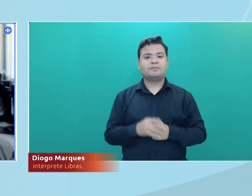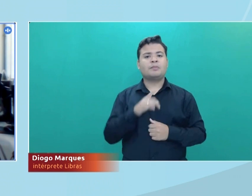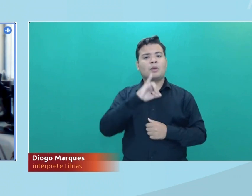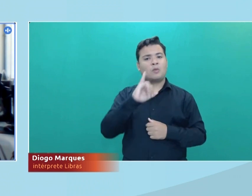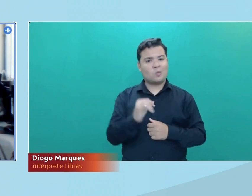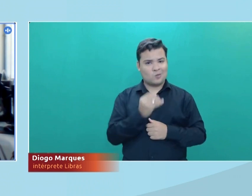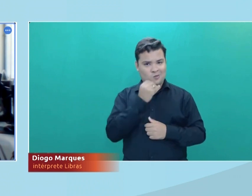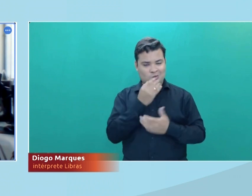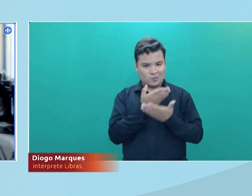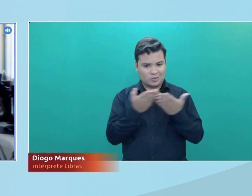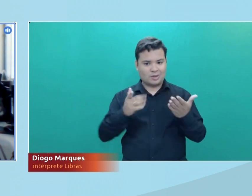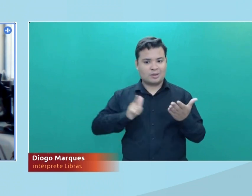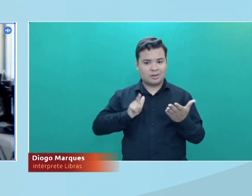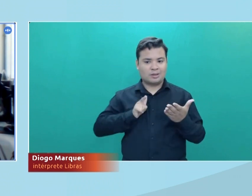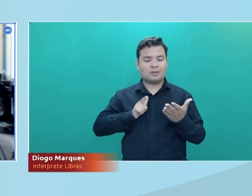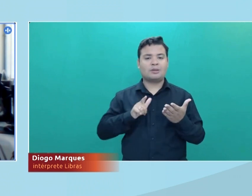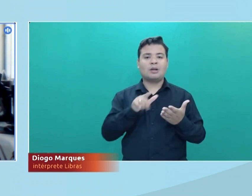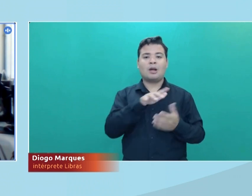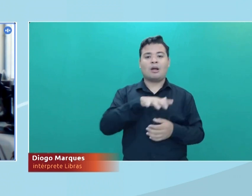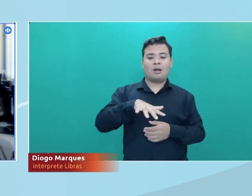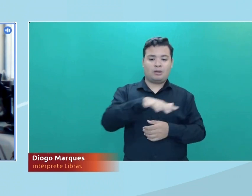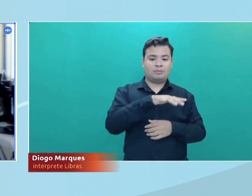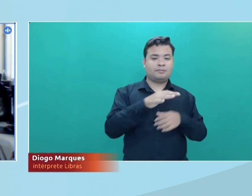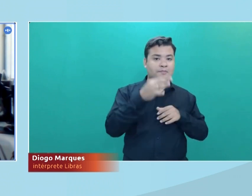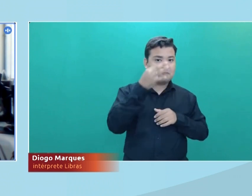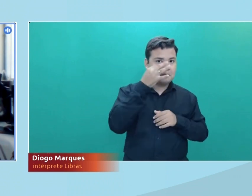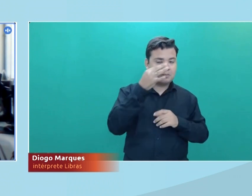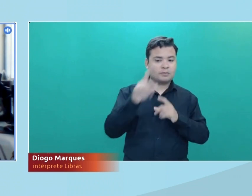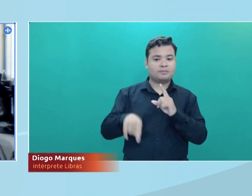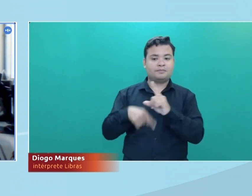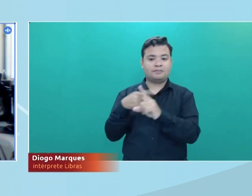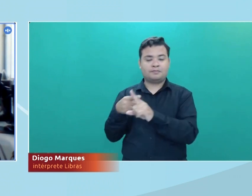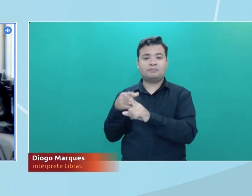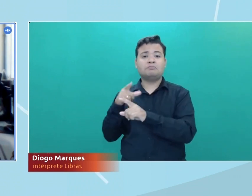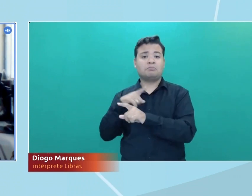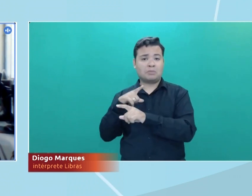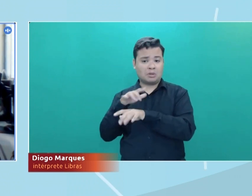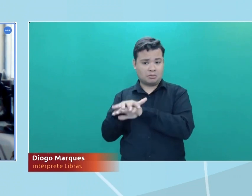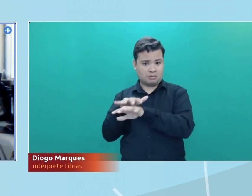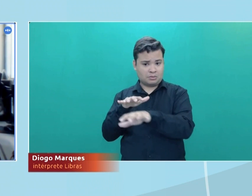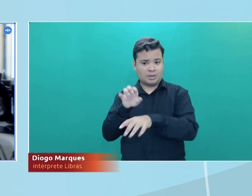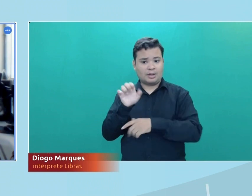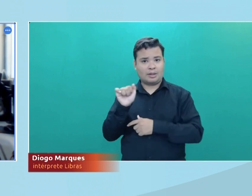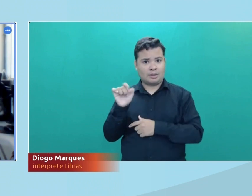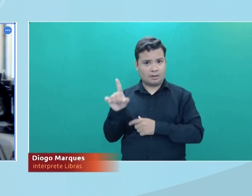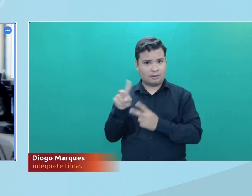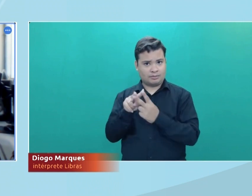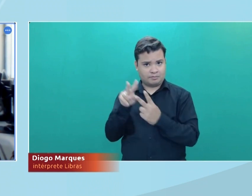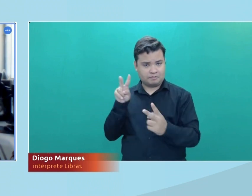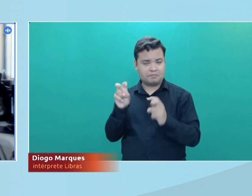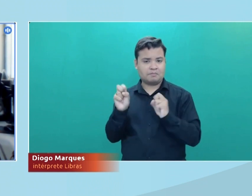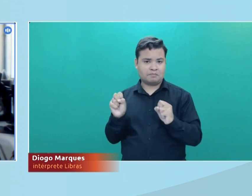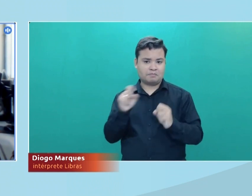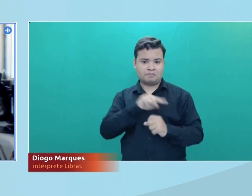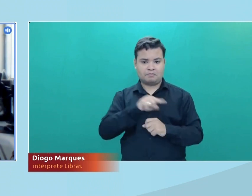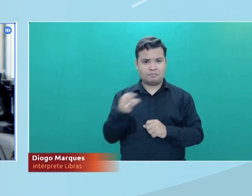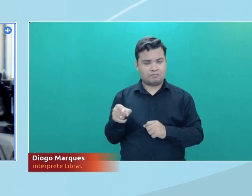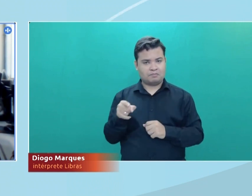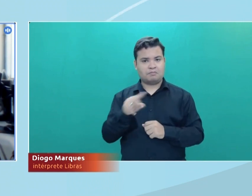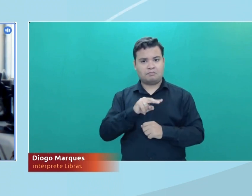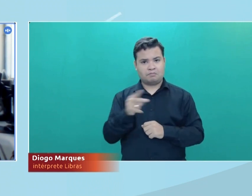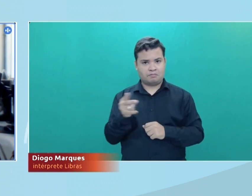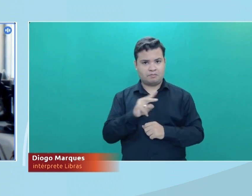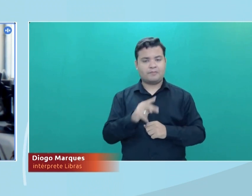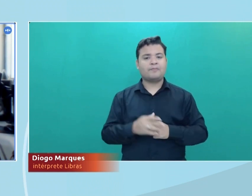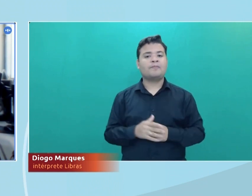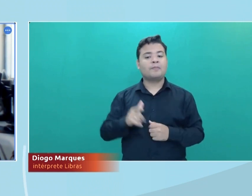se dividem nas modalidades presencial e EAD, ou seja, educação à distância. Os editais estão